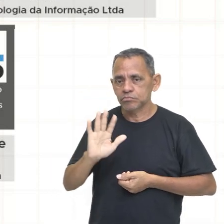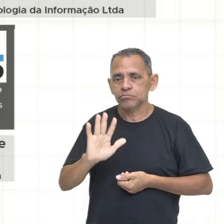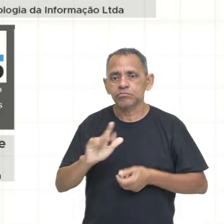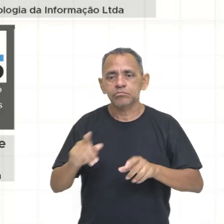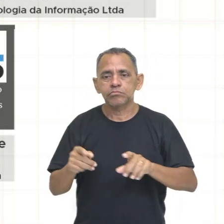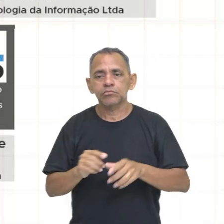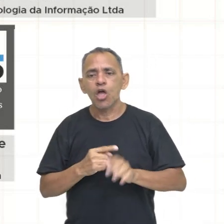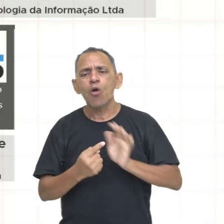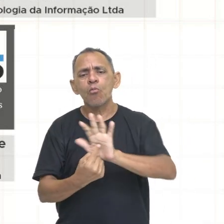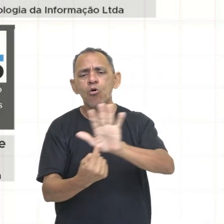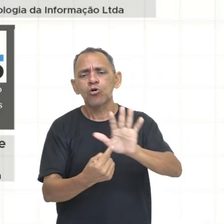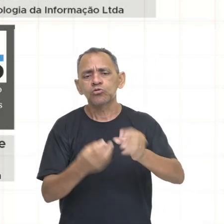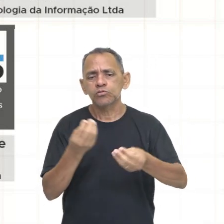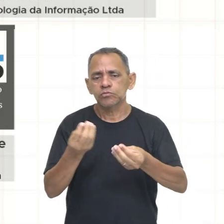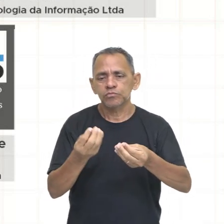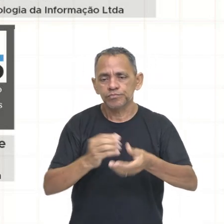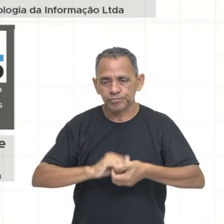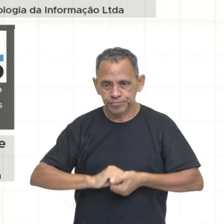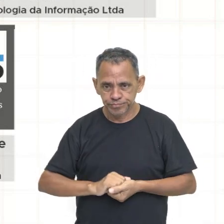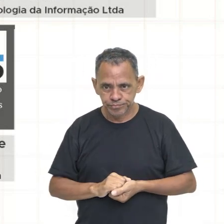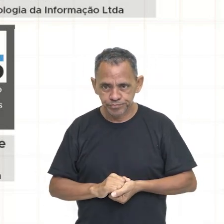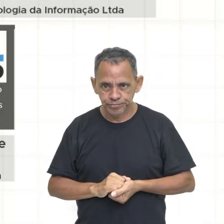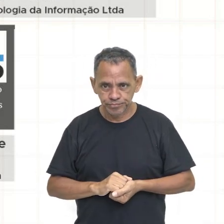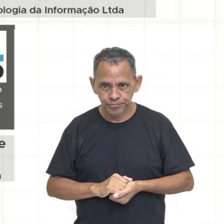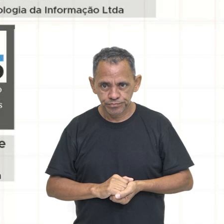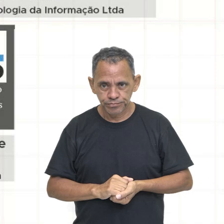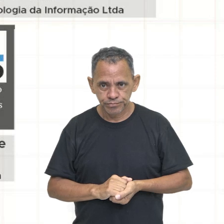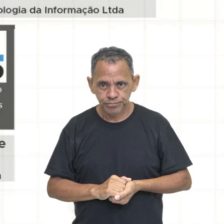primeira imagem, aqui nós podemos ver